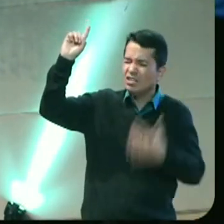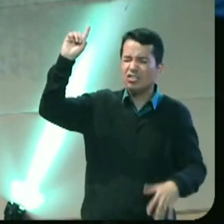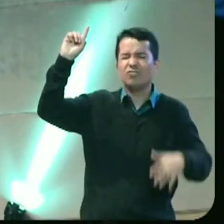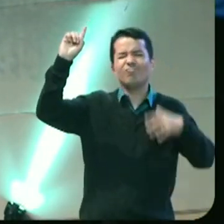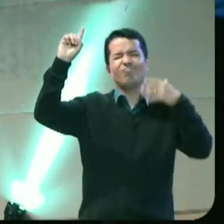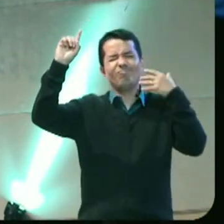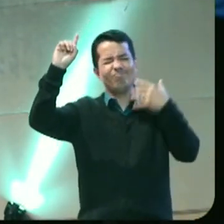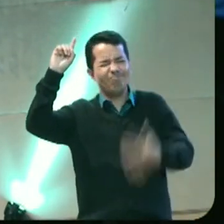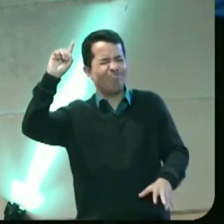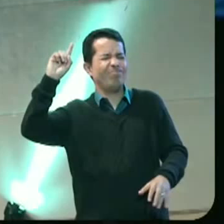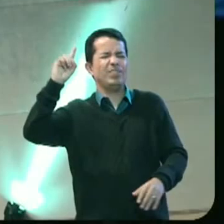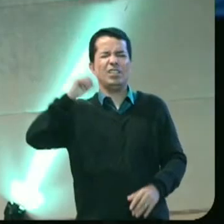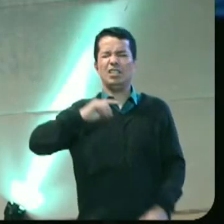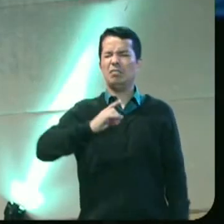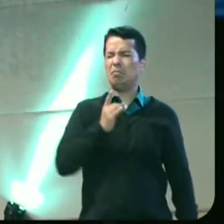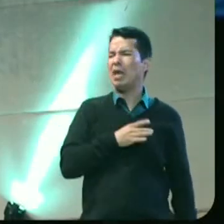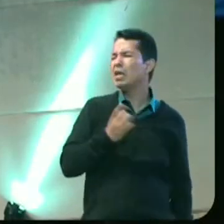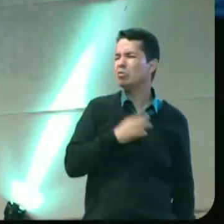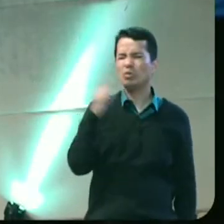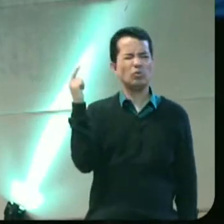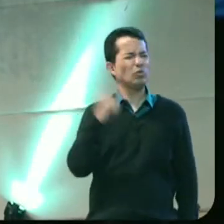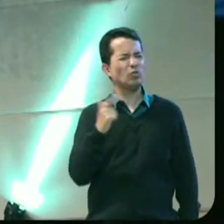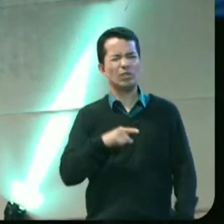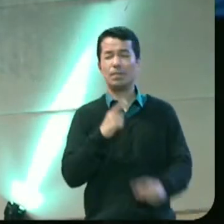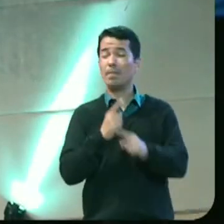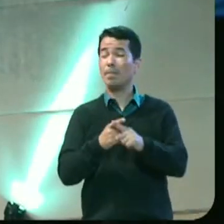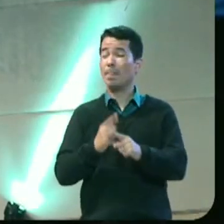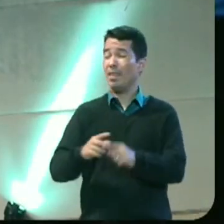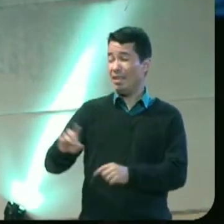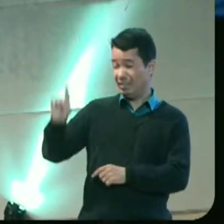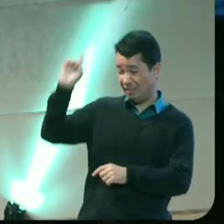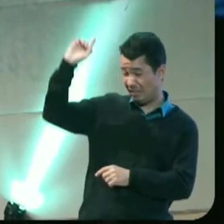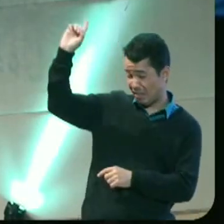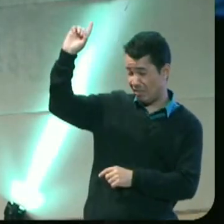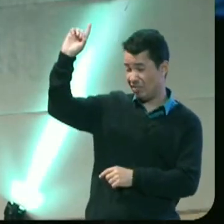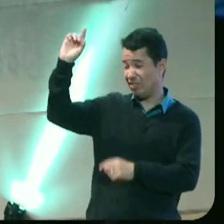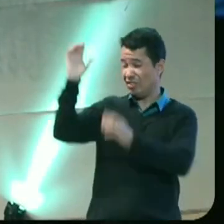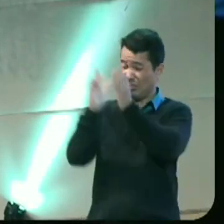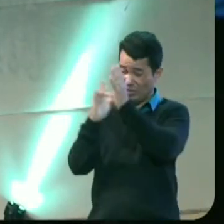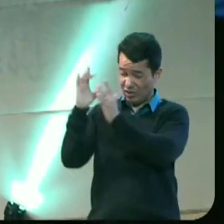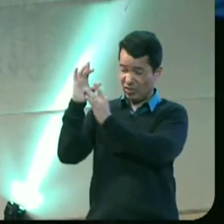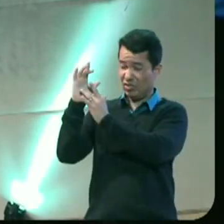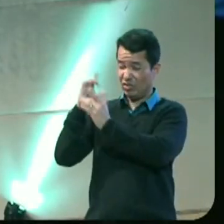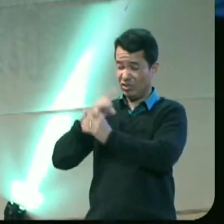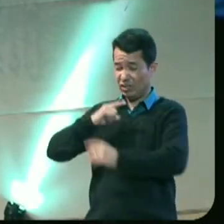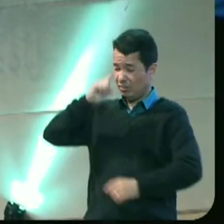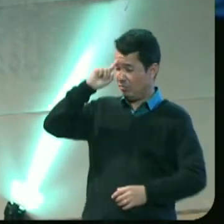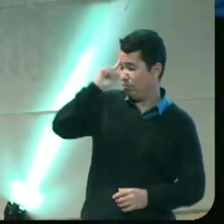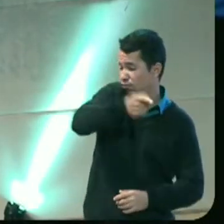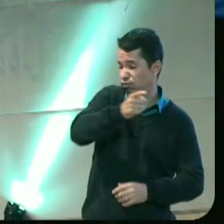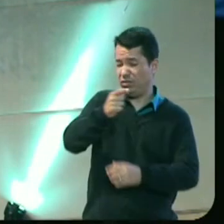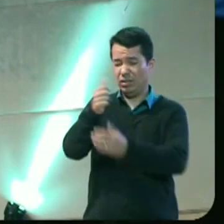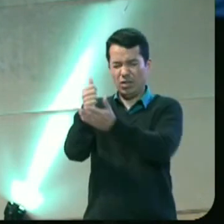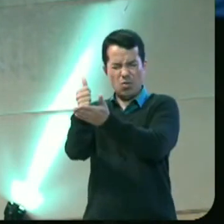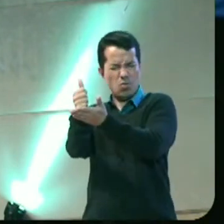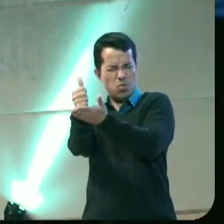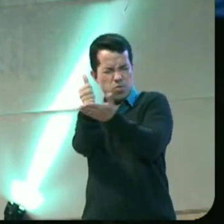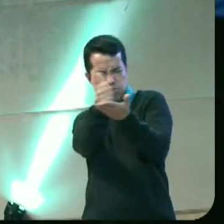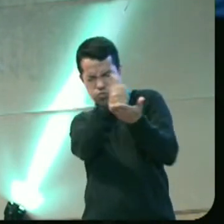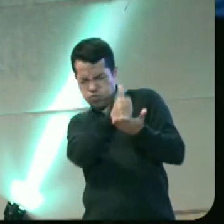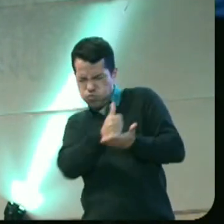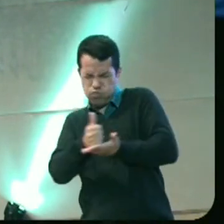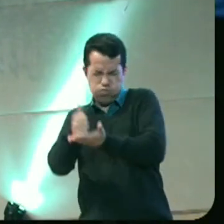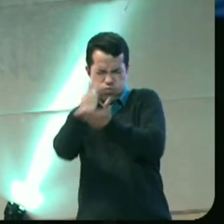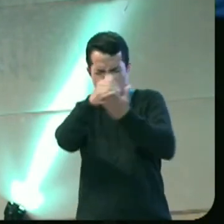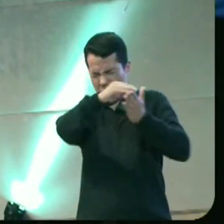algum, porque aquele que controla os mares, os ventos, as tempestades, aquele que tem o controle sobre